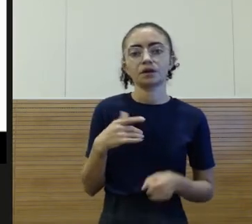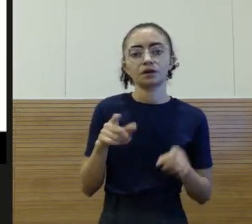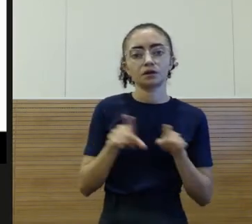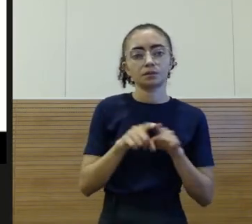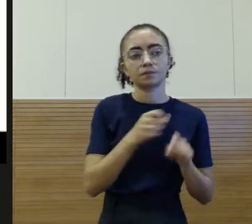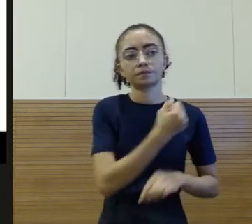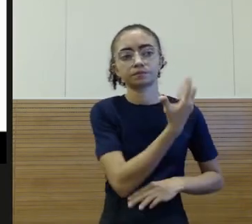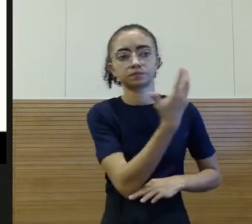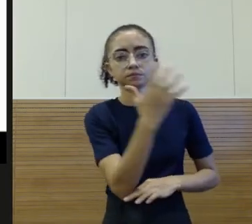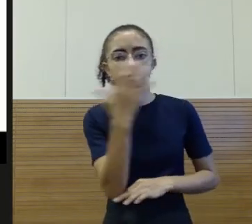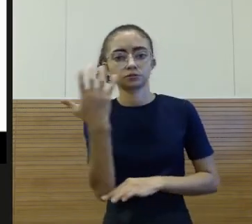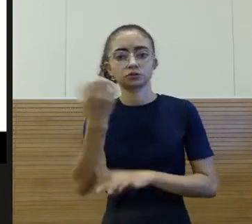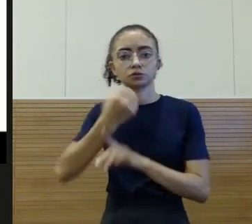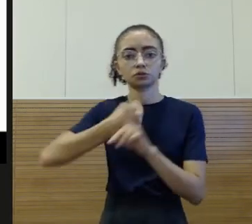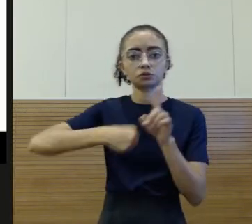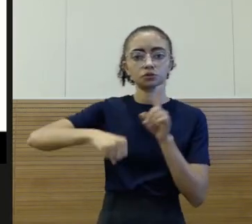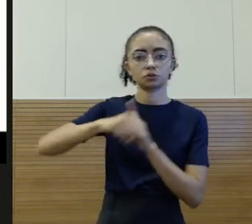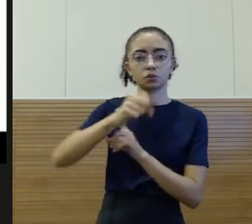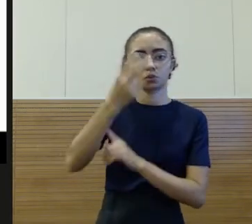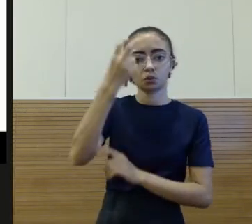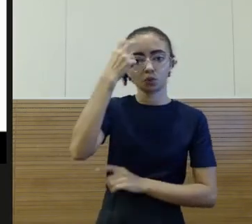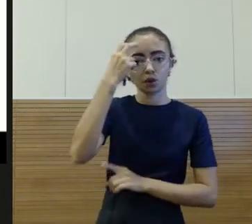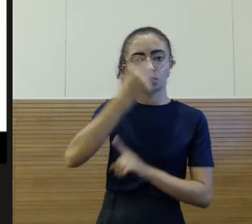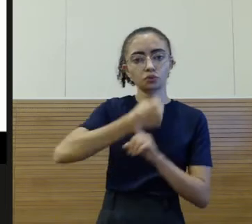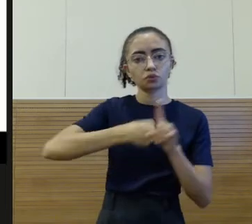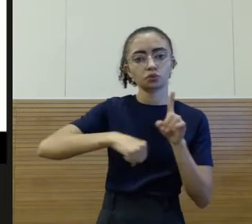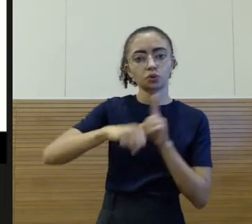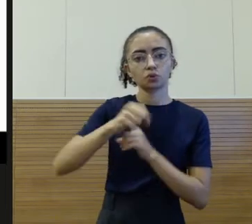ambiente, socioculturais e socioeconômicos,